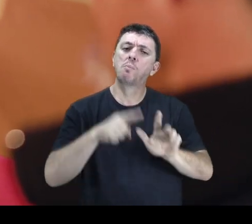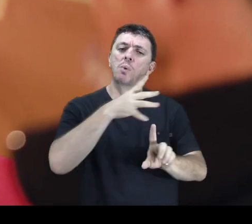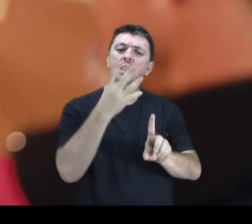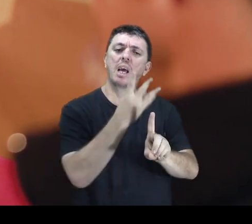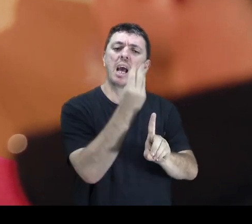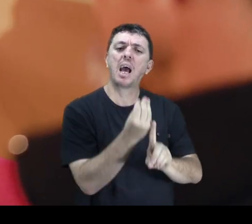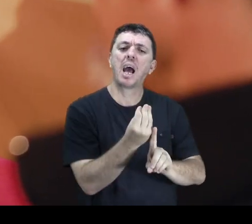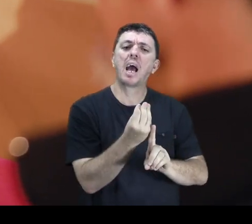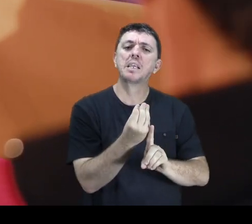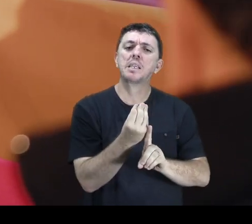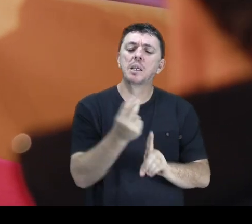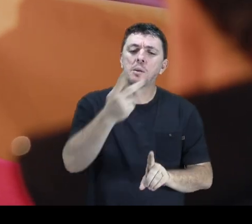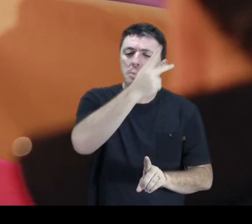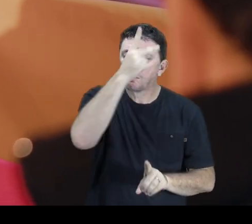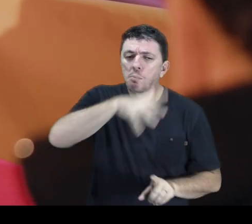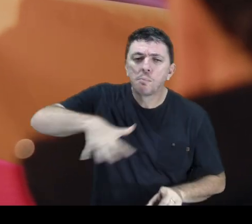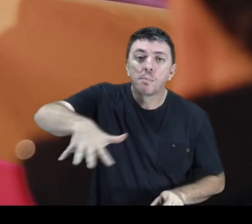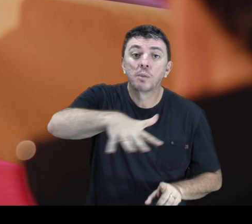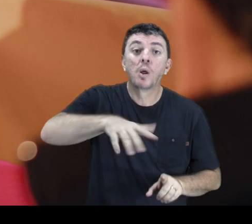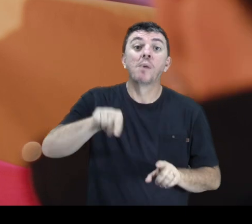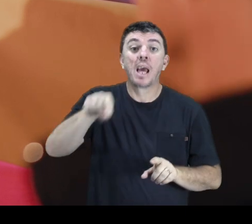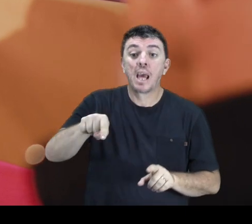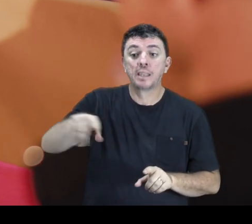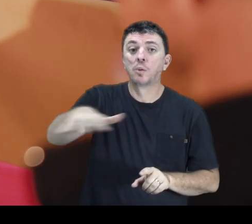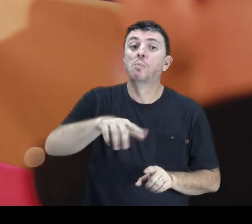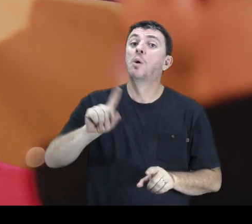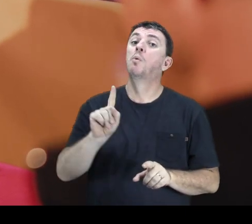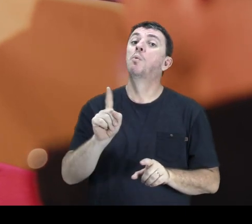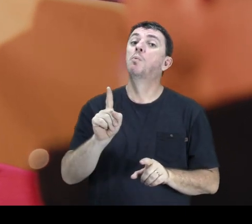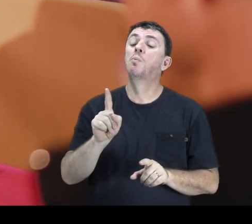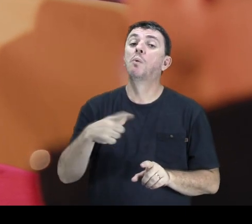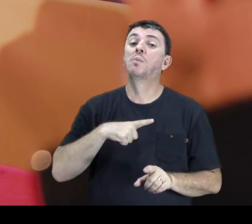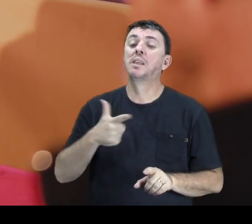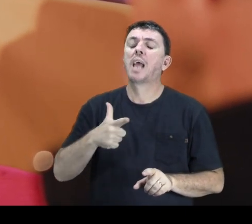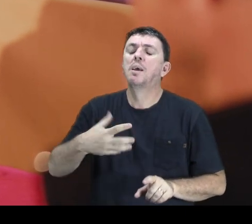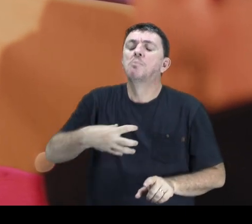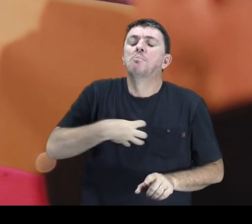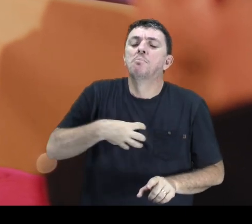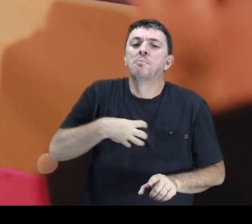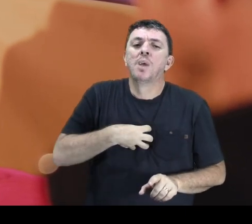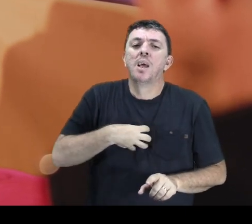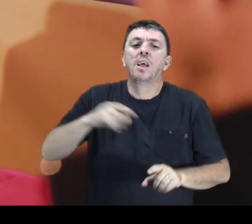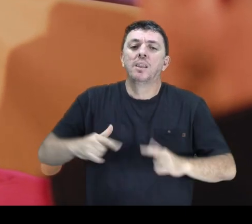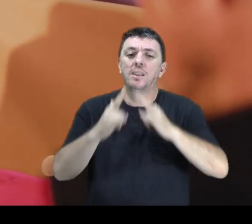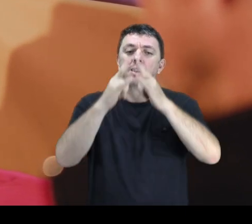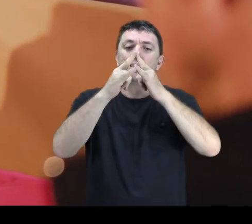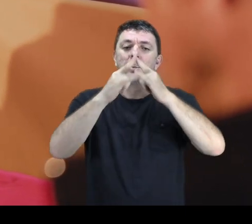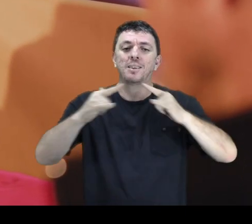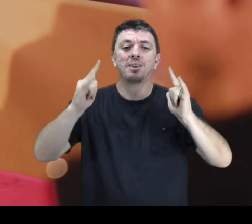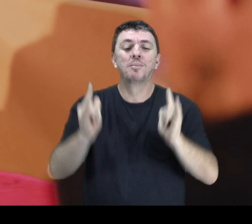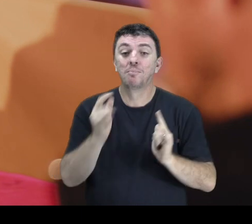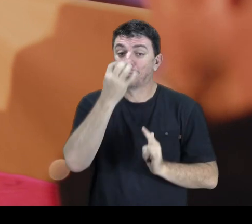as pessoas que não são de família de circo, que não pertencem, inclusive na época, até minha família, teve alguns